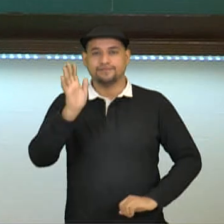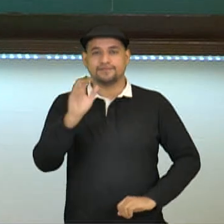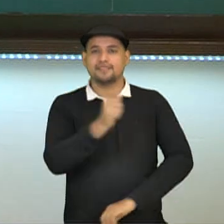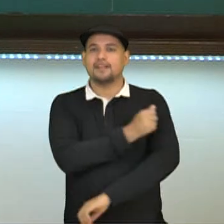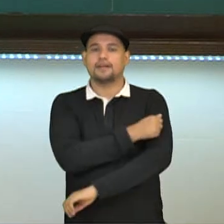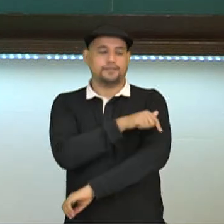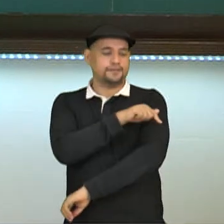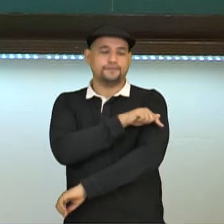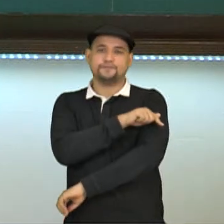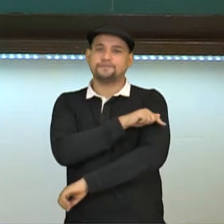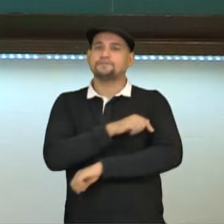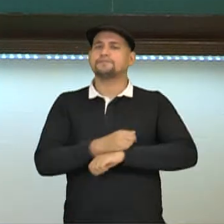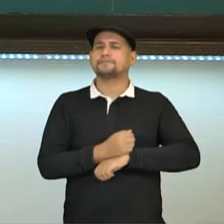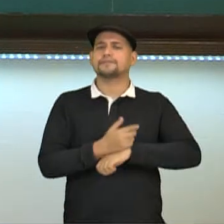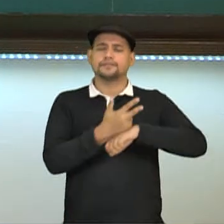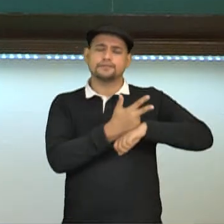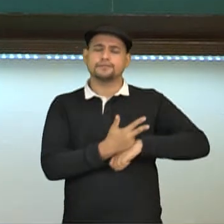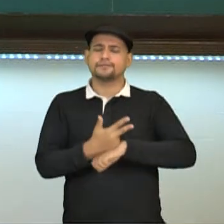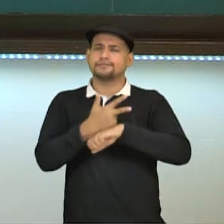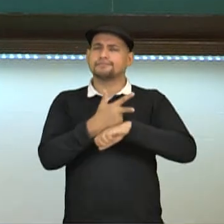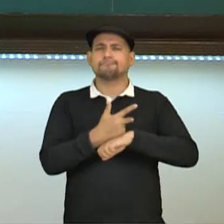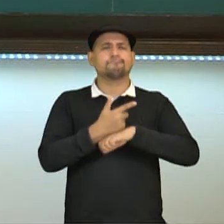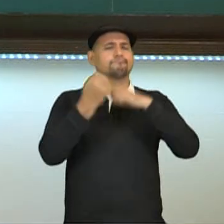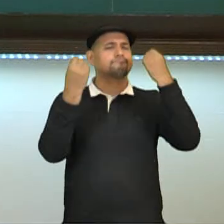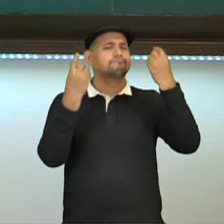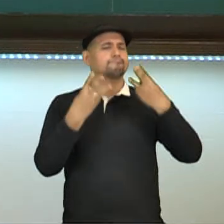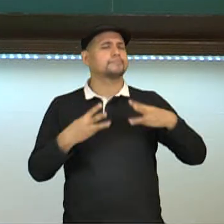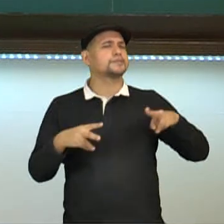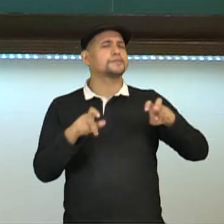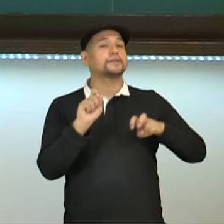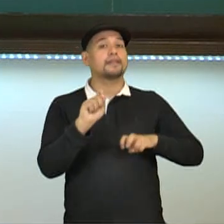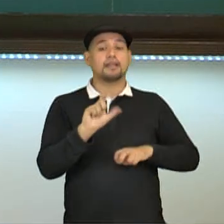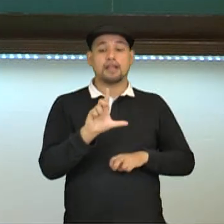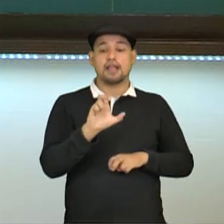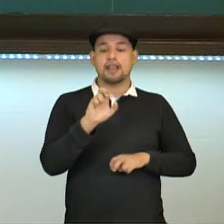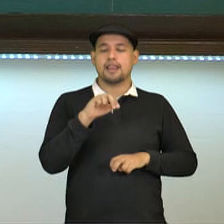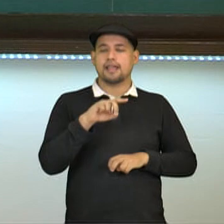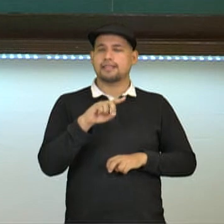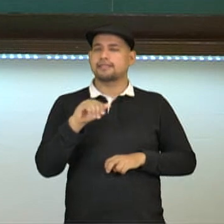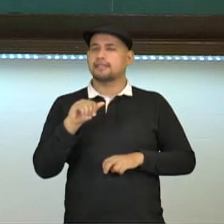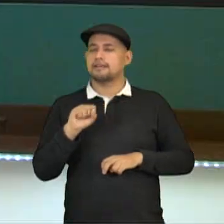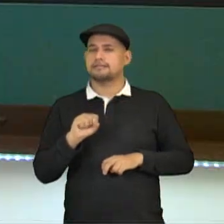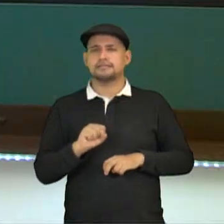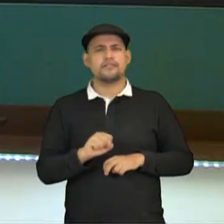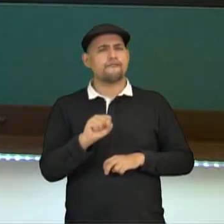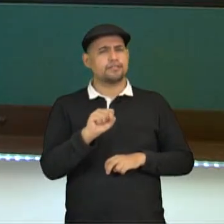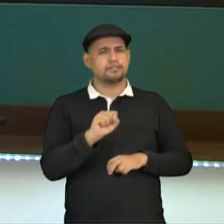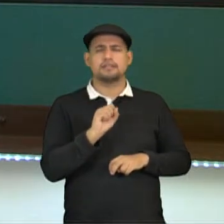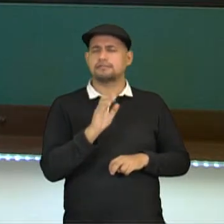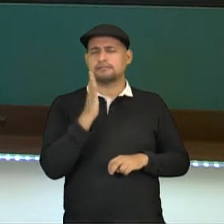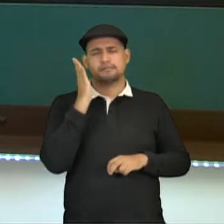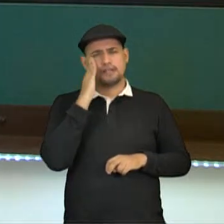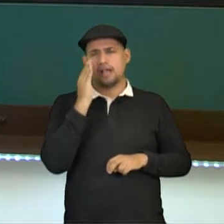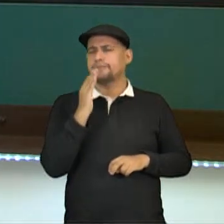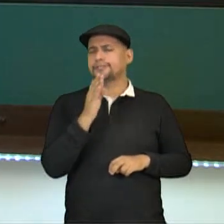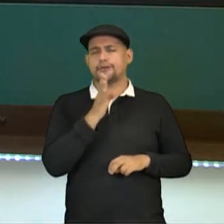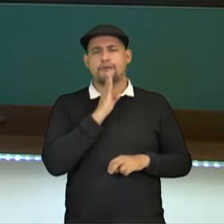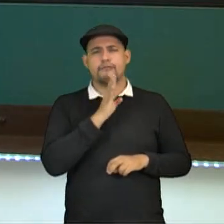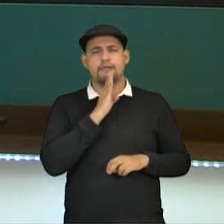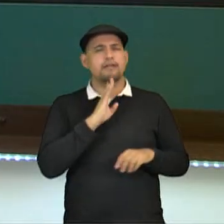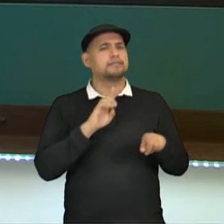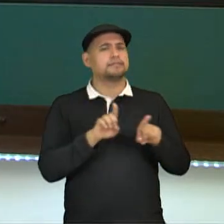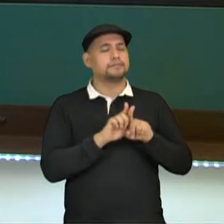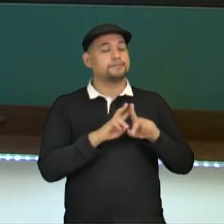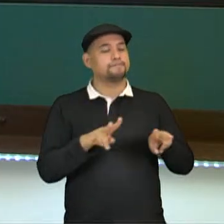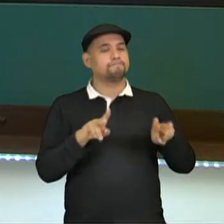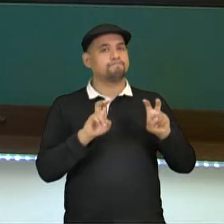Olá, estudantes do 7º ano. Neste vídeo vamos falar sobre lendas. Vocês provavelmente já são familiarizados